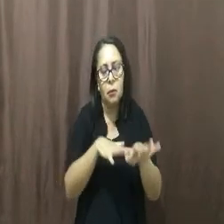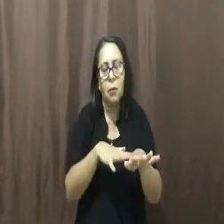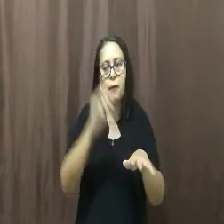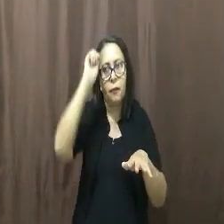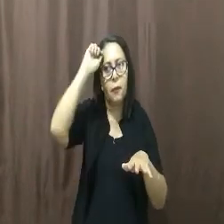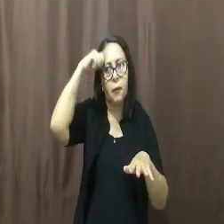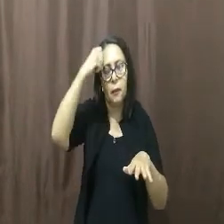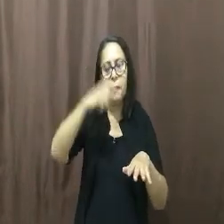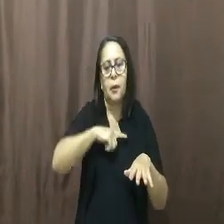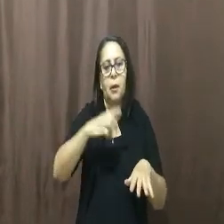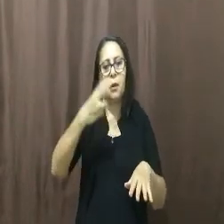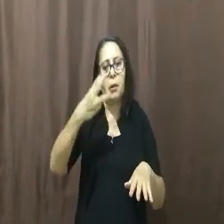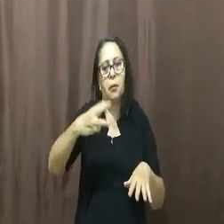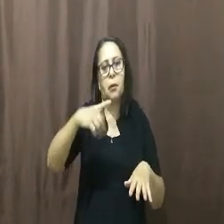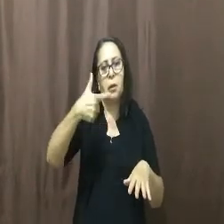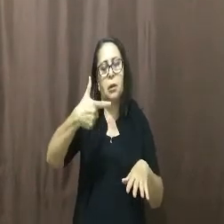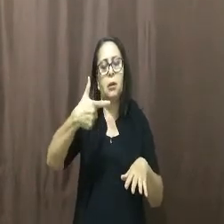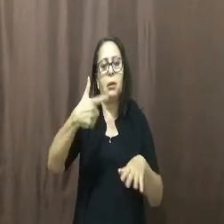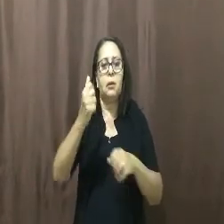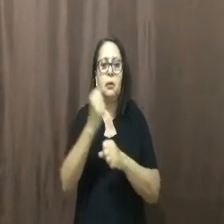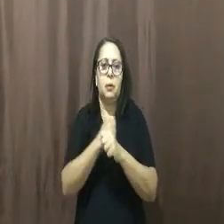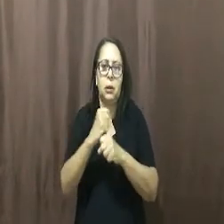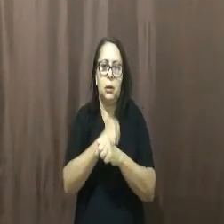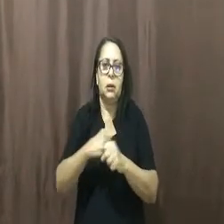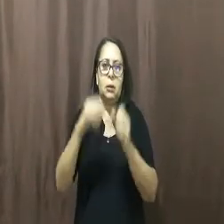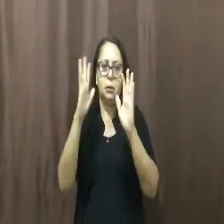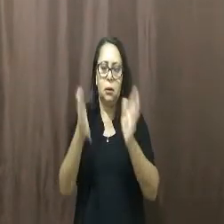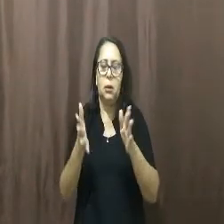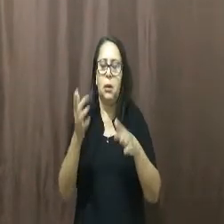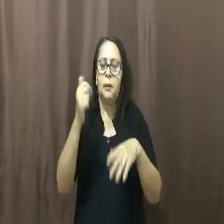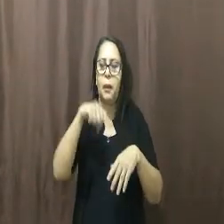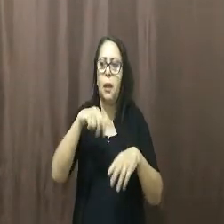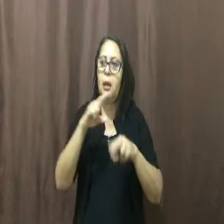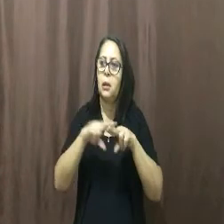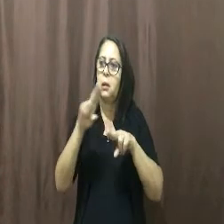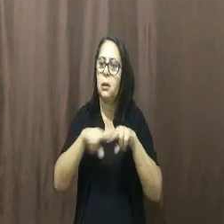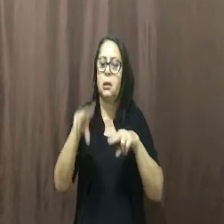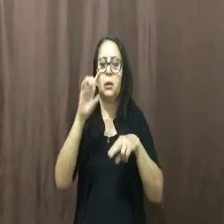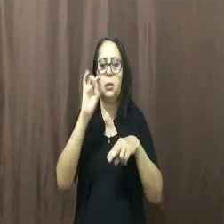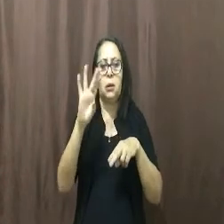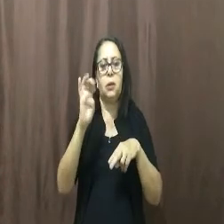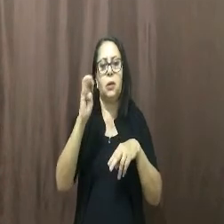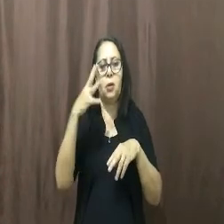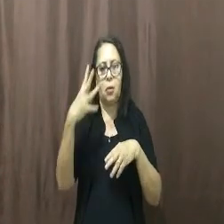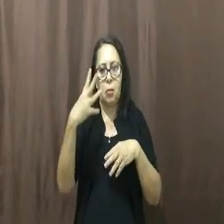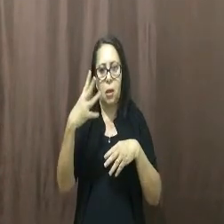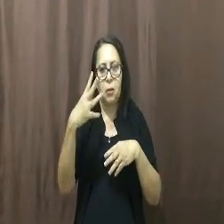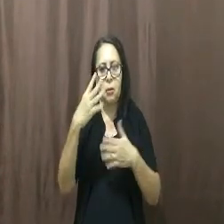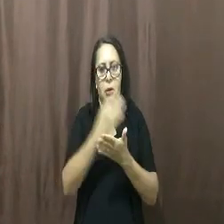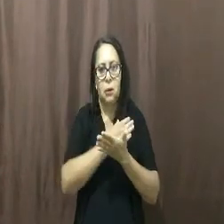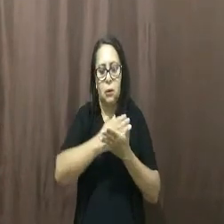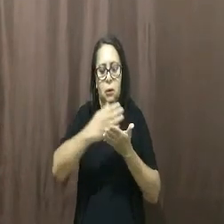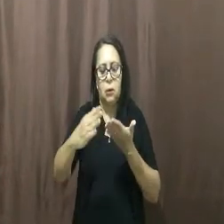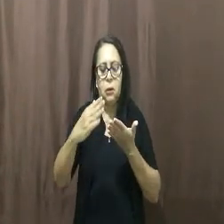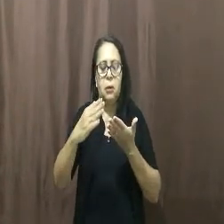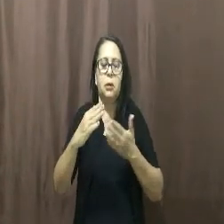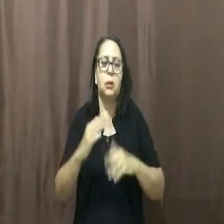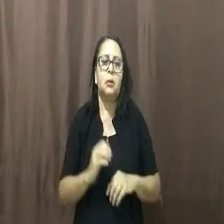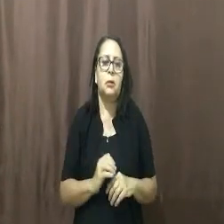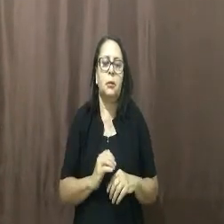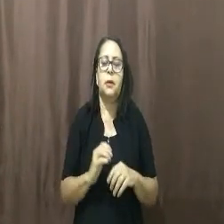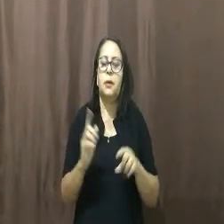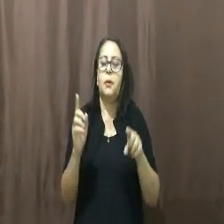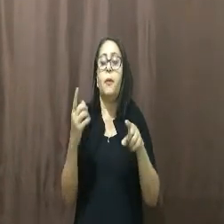Nós existimos há 32 anos. Aqui em Santa Inês, nós estamos fazendo 4 anos de fundação do